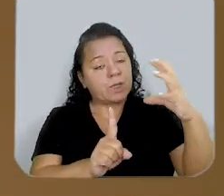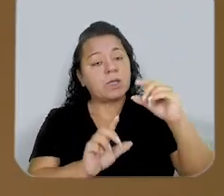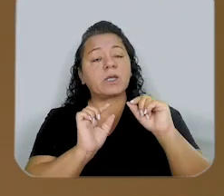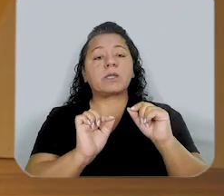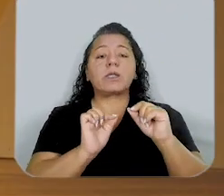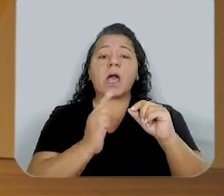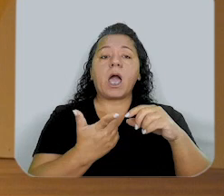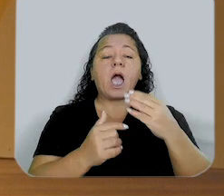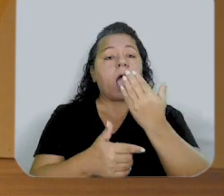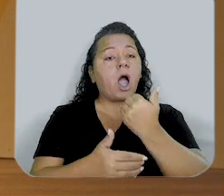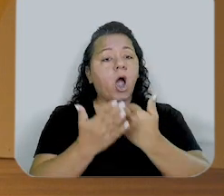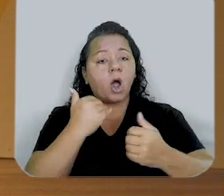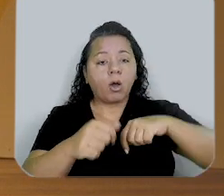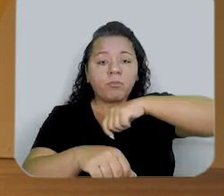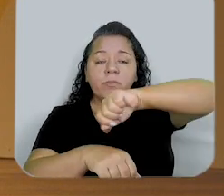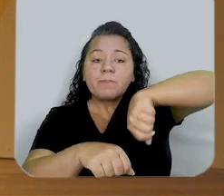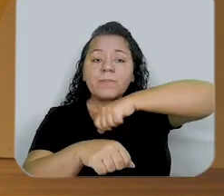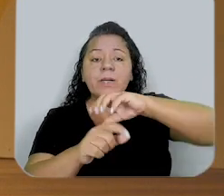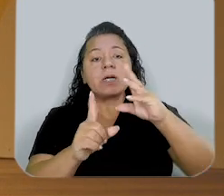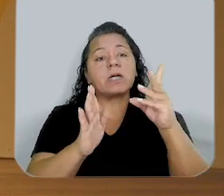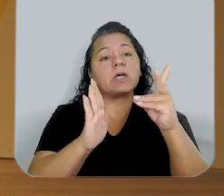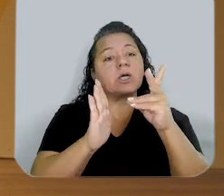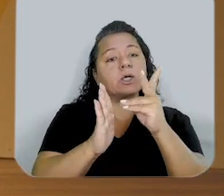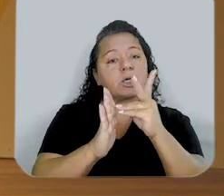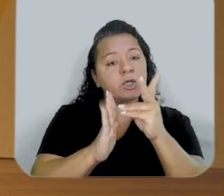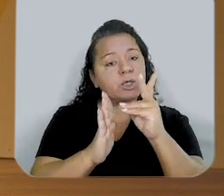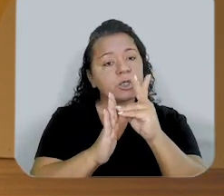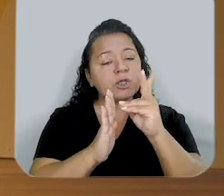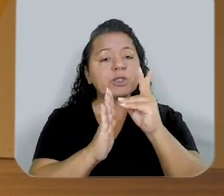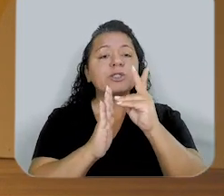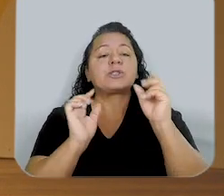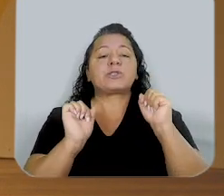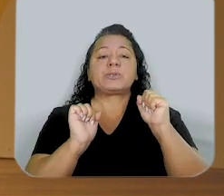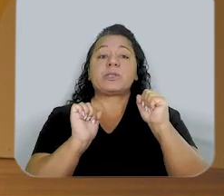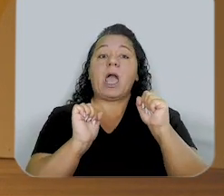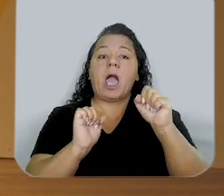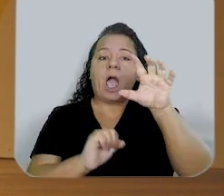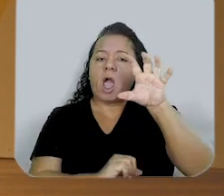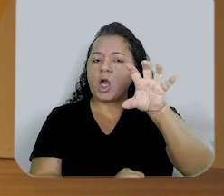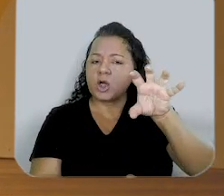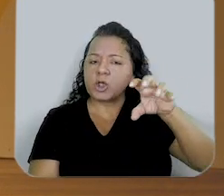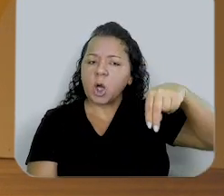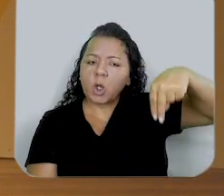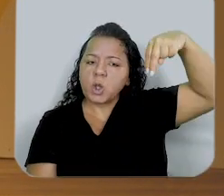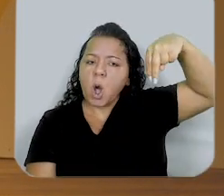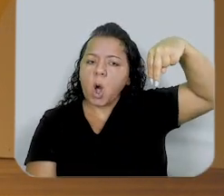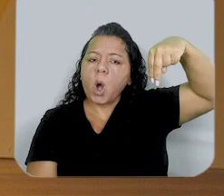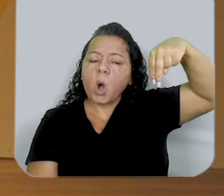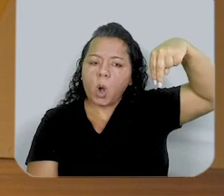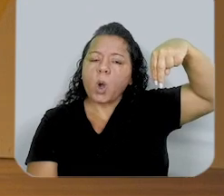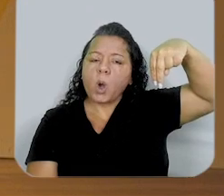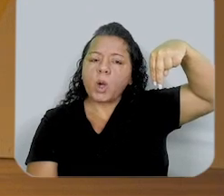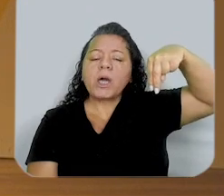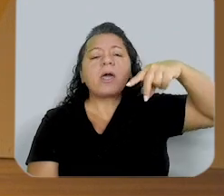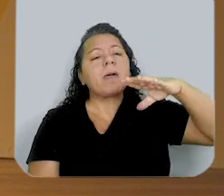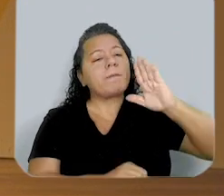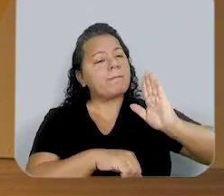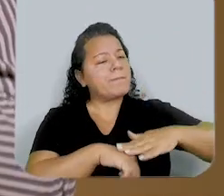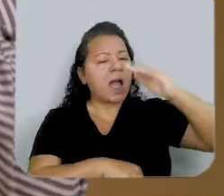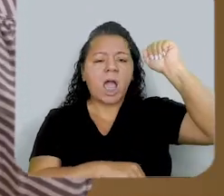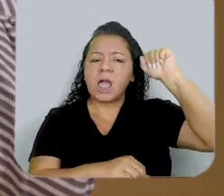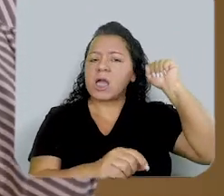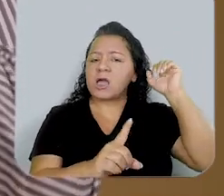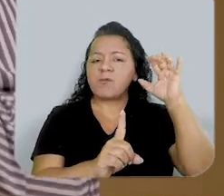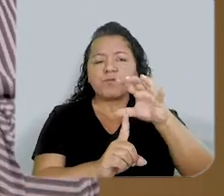culinária indígena. E a região norte, sem nenhum medo de errar, a região norte é a região que tem mais